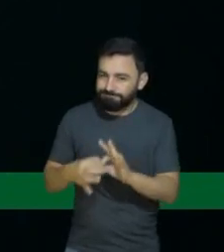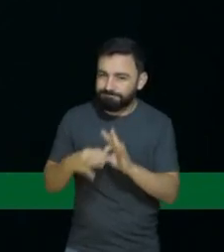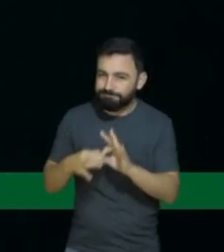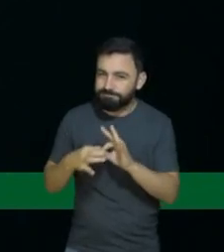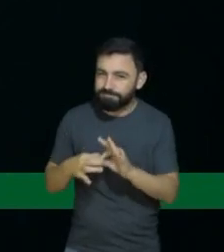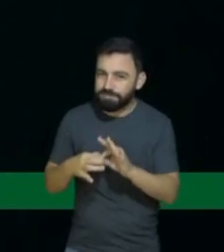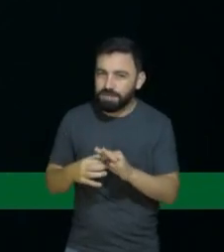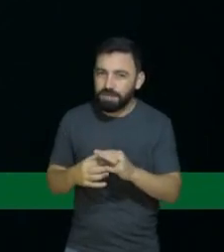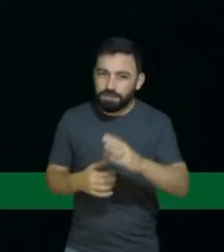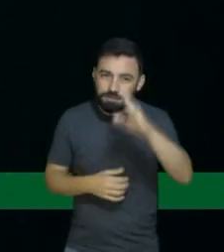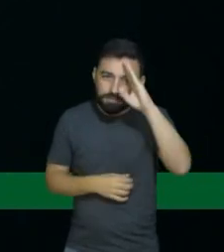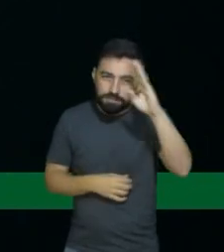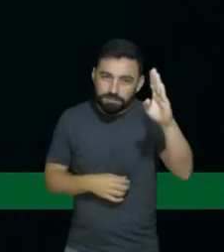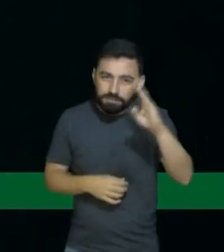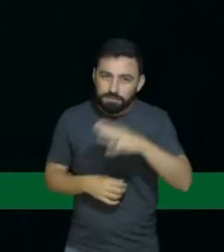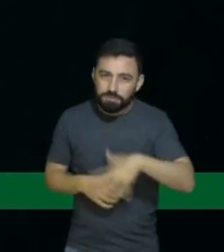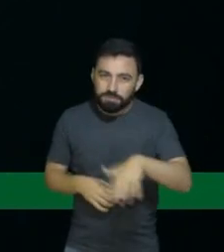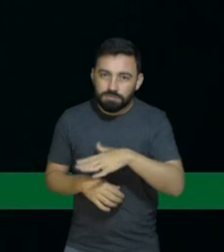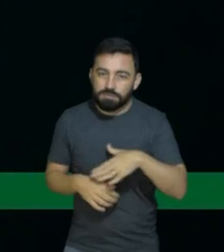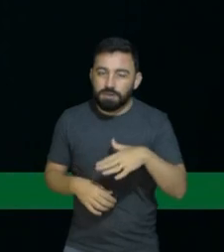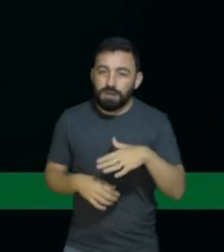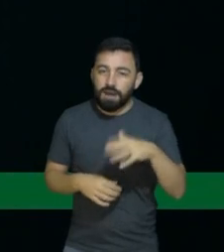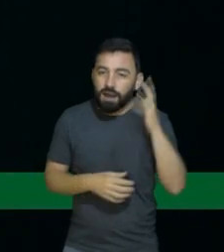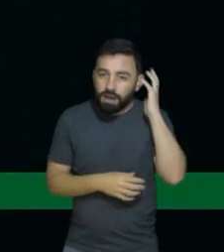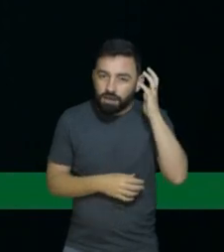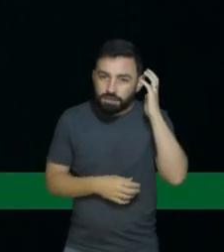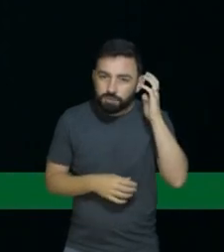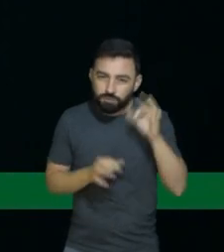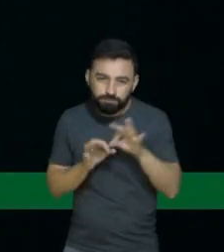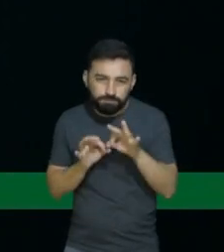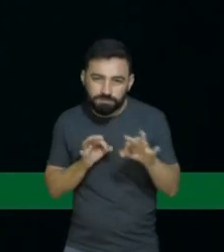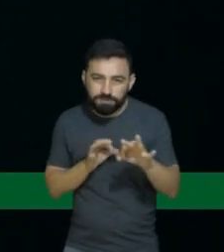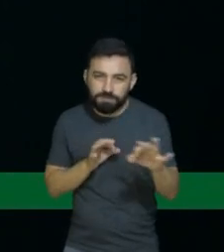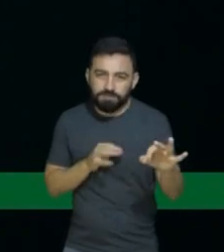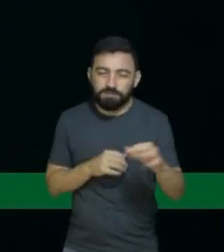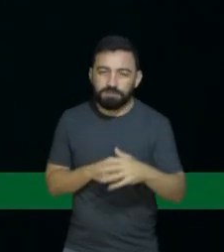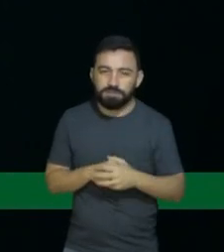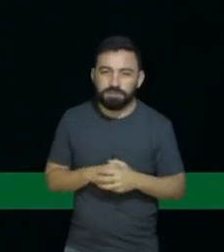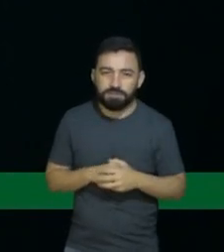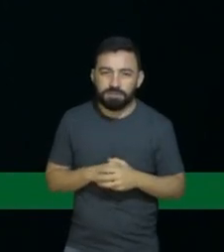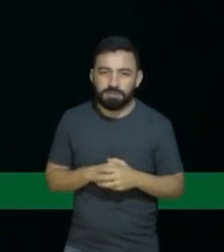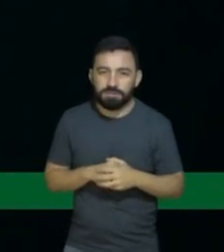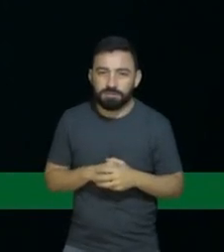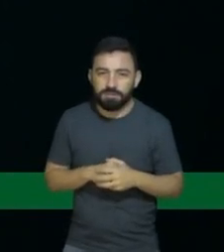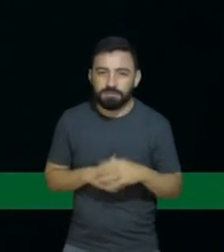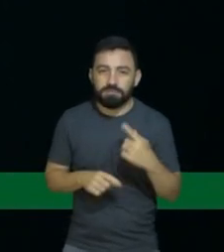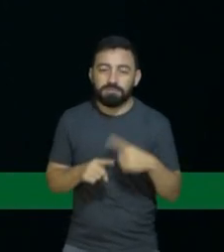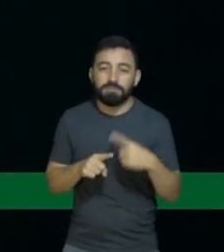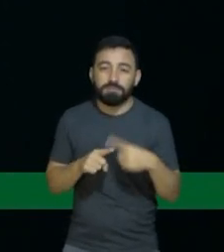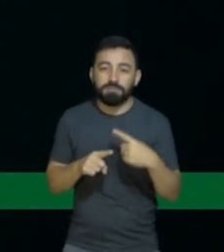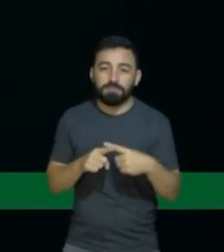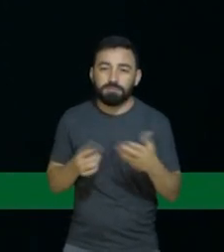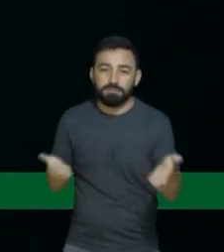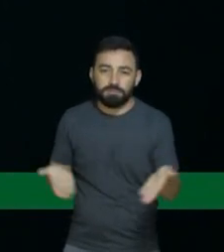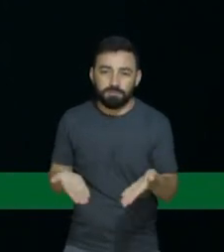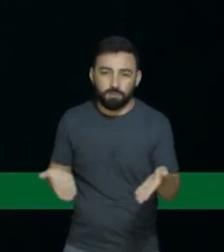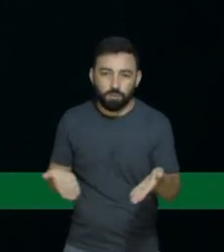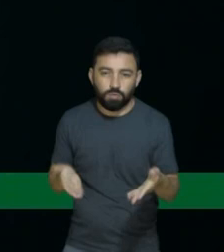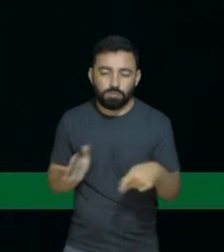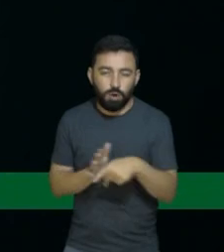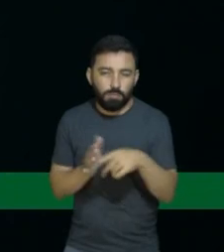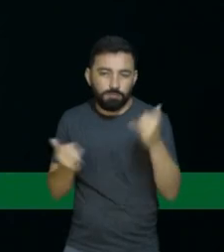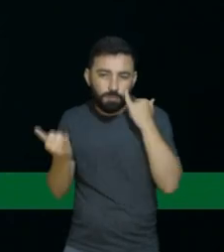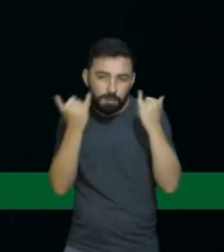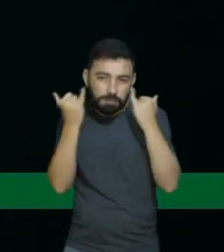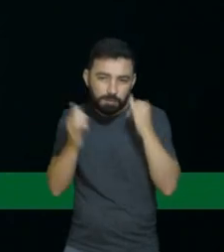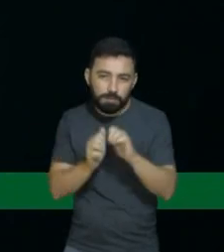principalmente com as rádios do interior porque hoje e todas as informações pertinentes à alesca elas